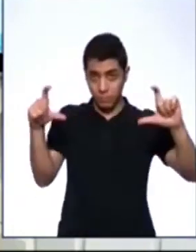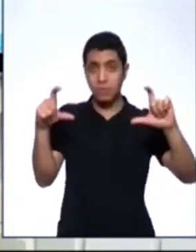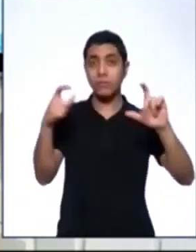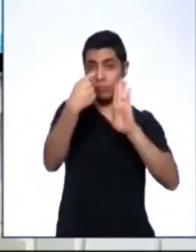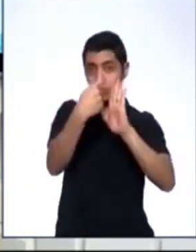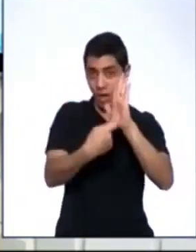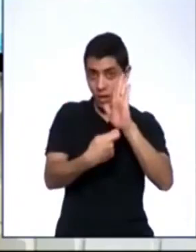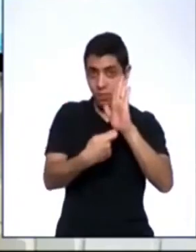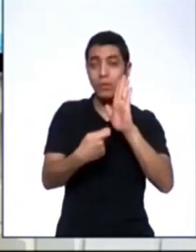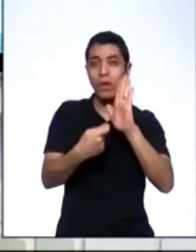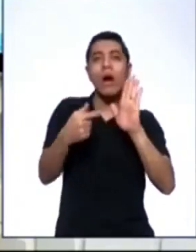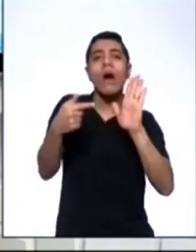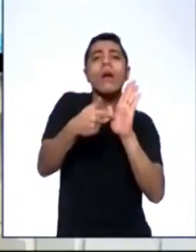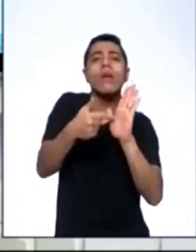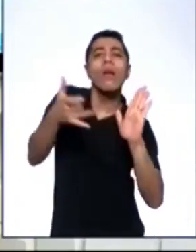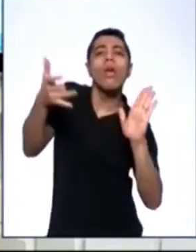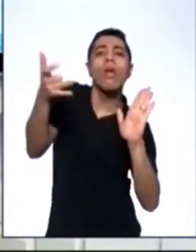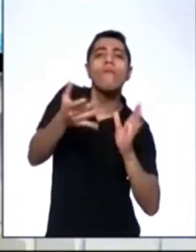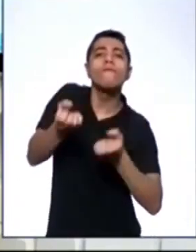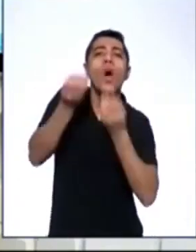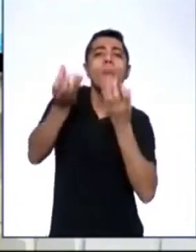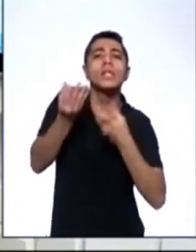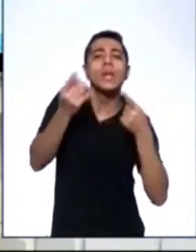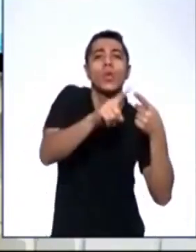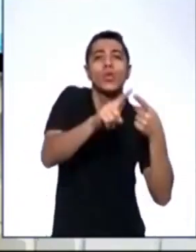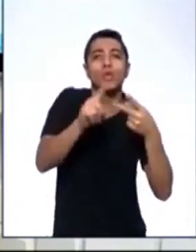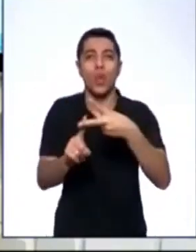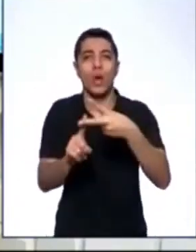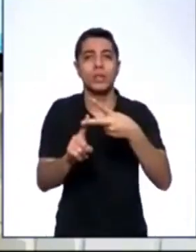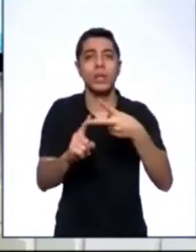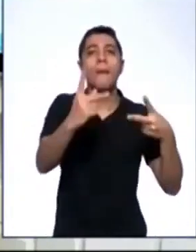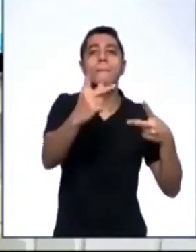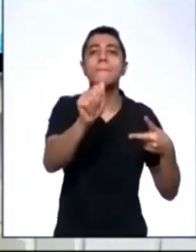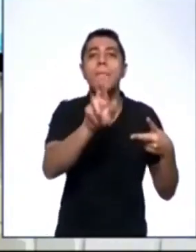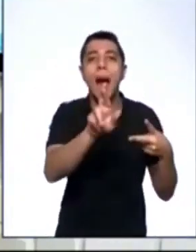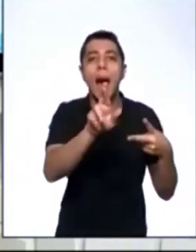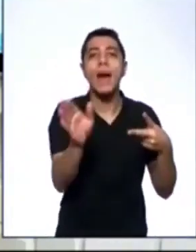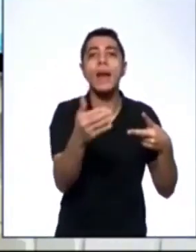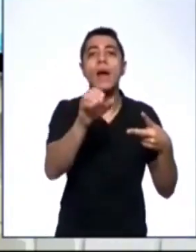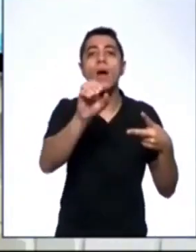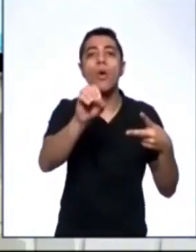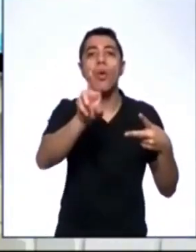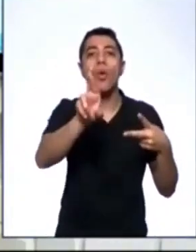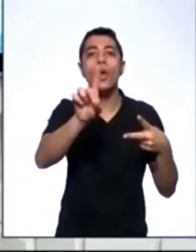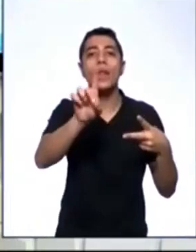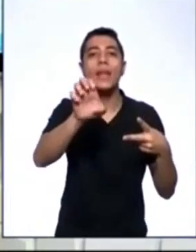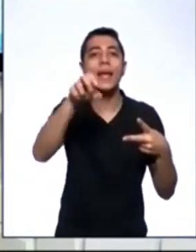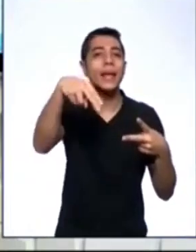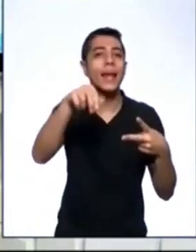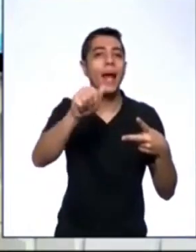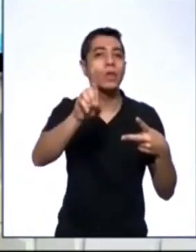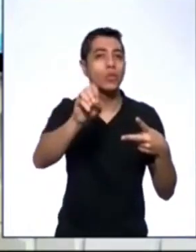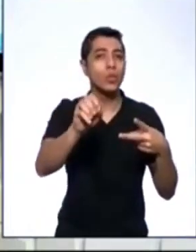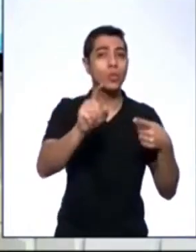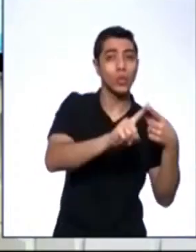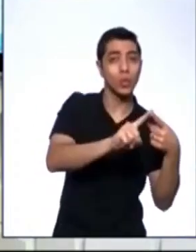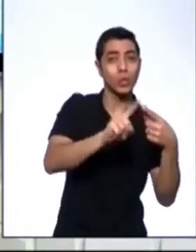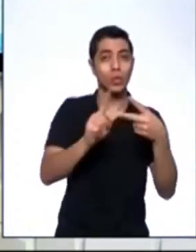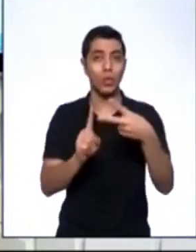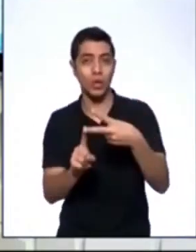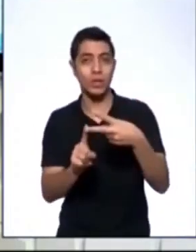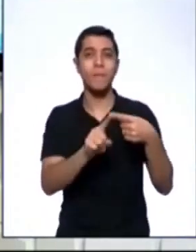ou seja dois pares ordenados aí ele vai questionar alguma coisa de um